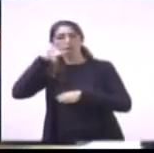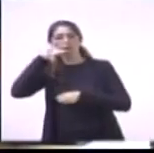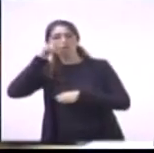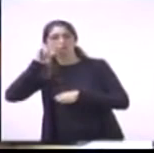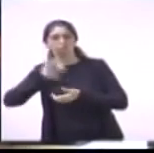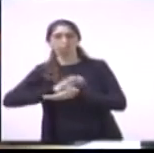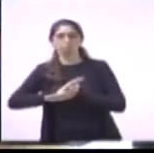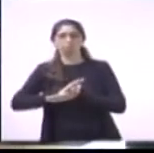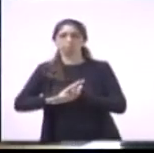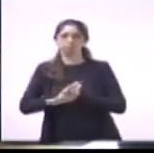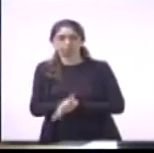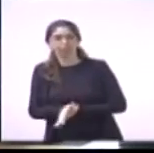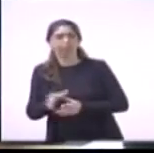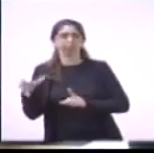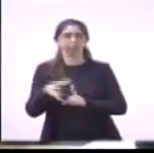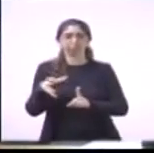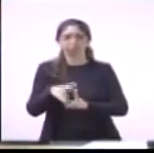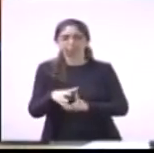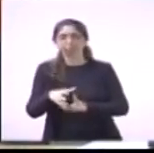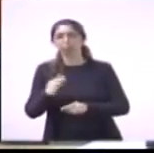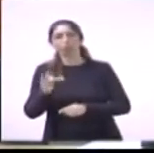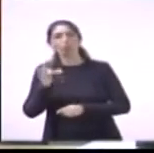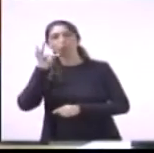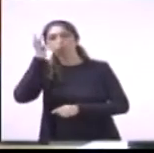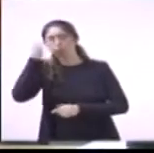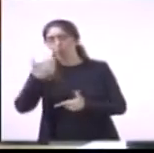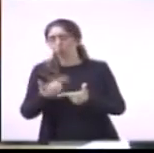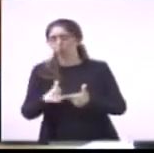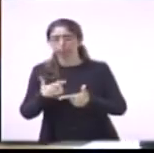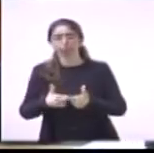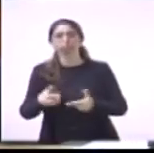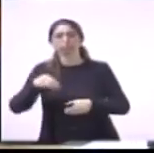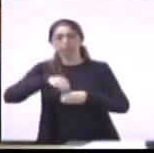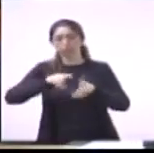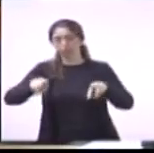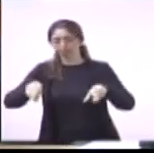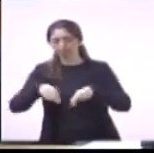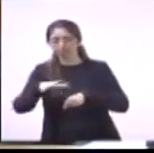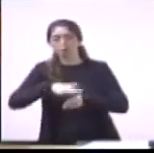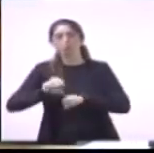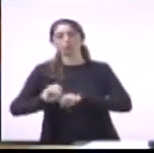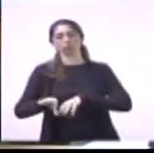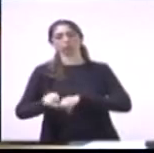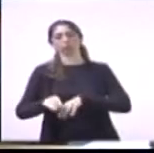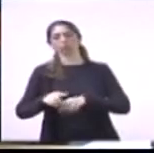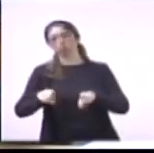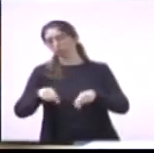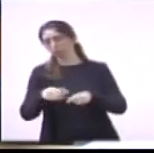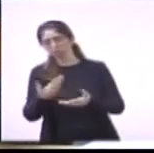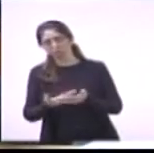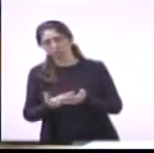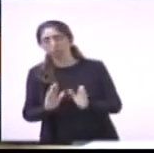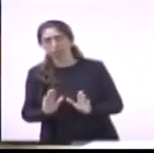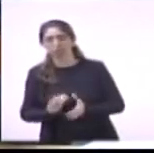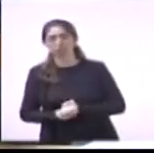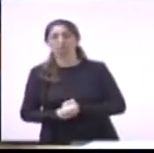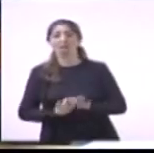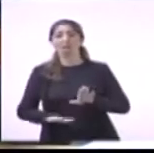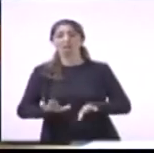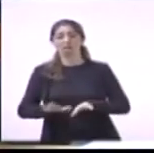e acolhendo todas as crianças que muitas vezes são levadas à evasão